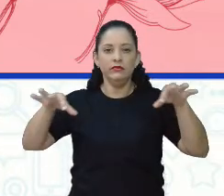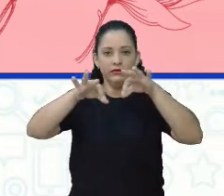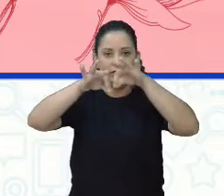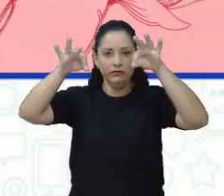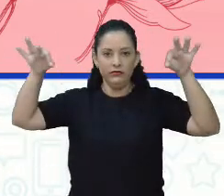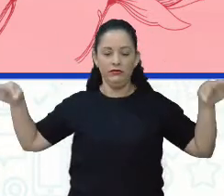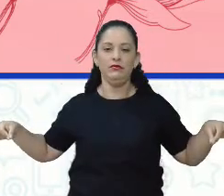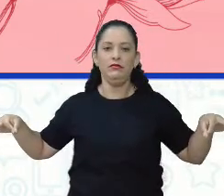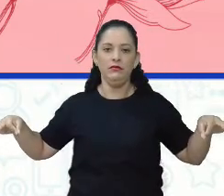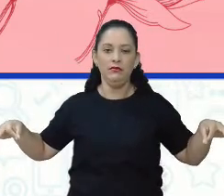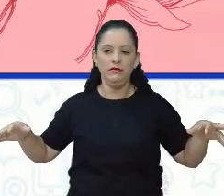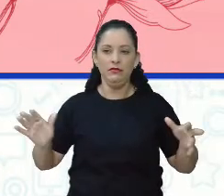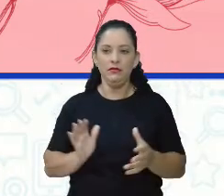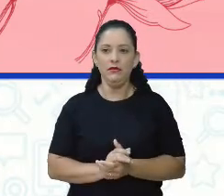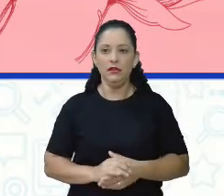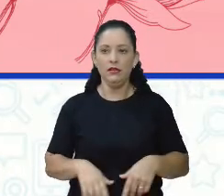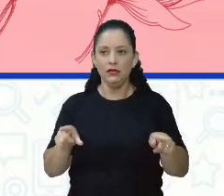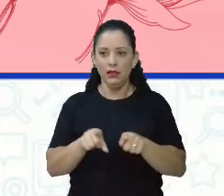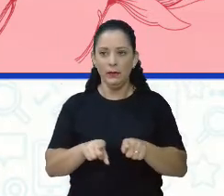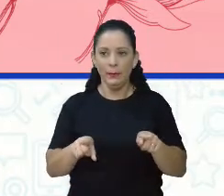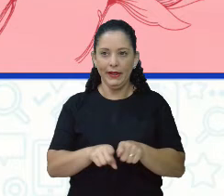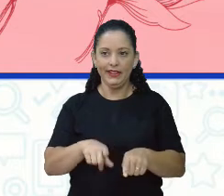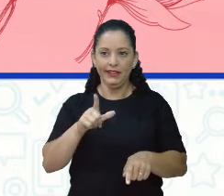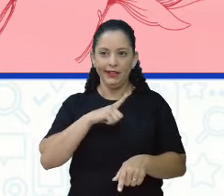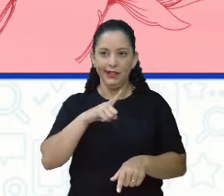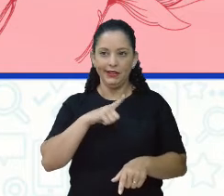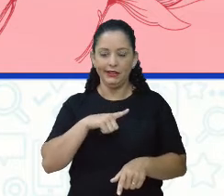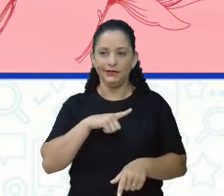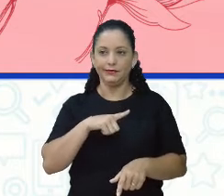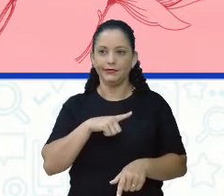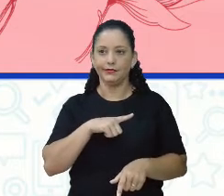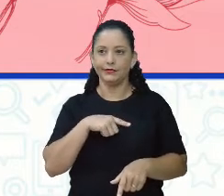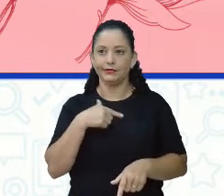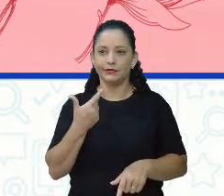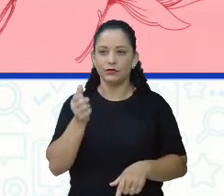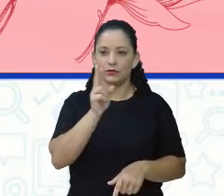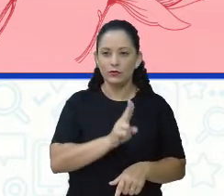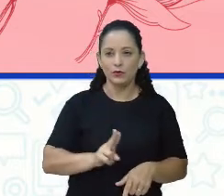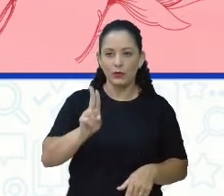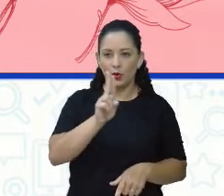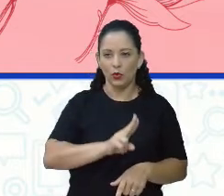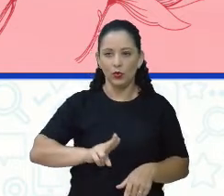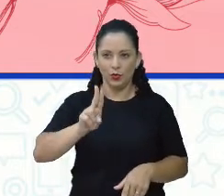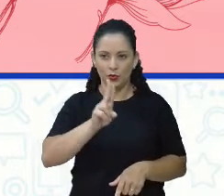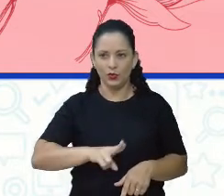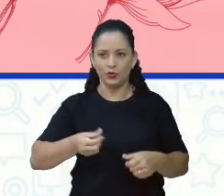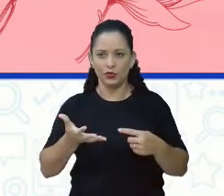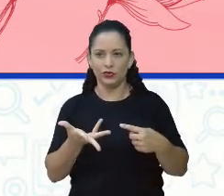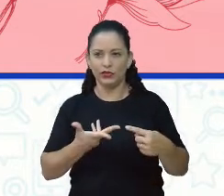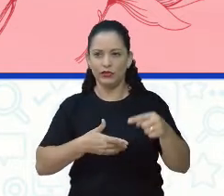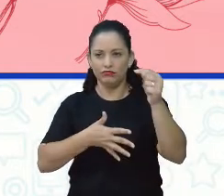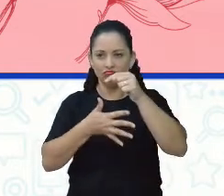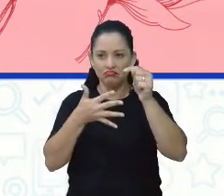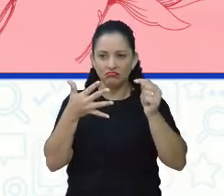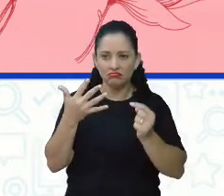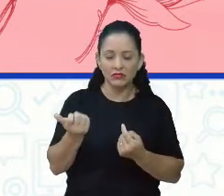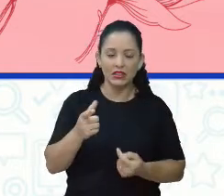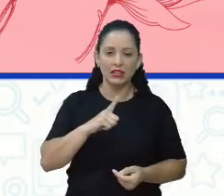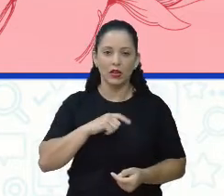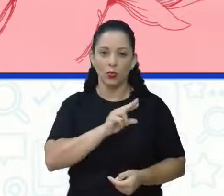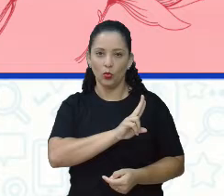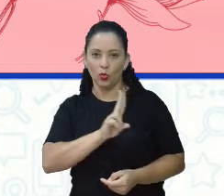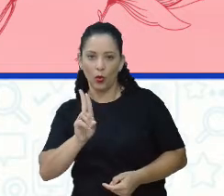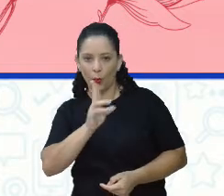distanciamento espaço-temporal e, por isto, a utilização de elementos típicos dos gêneros epistolares, tais como o